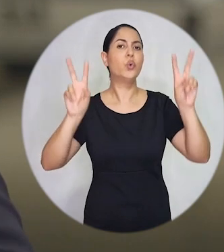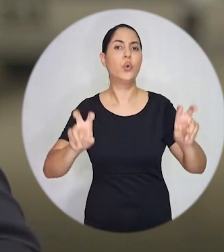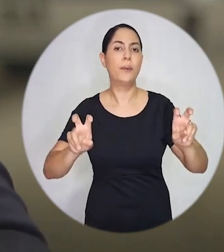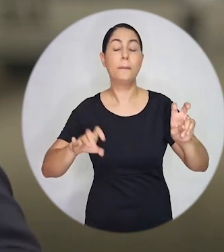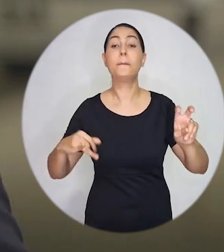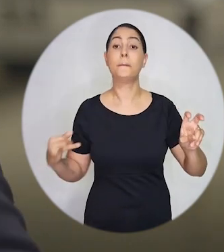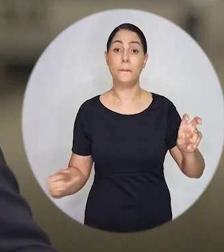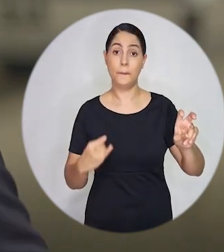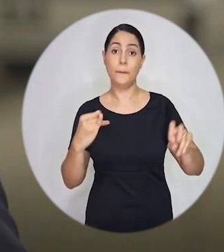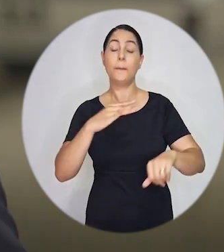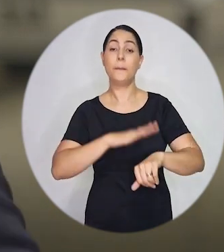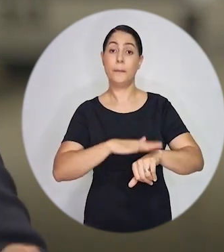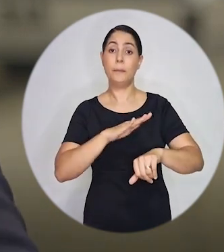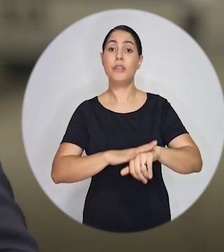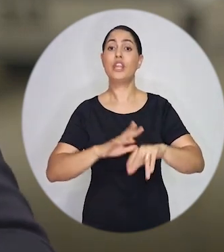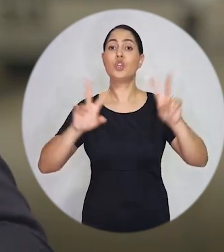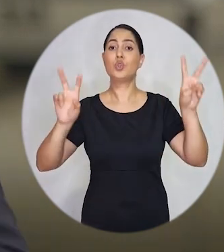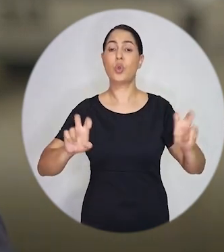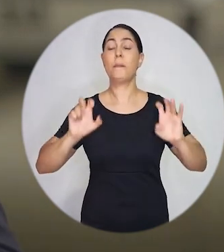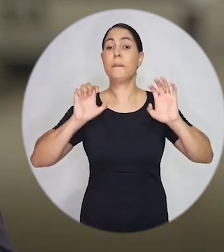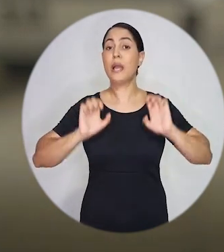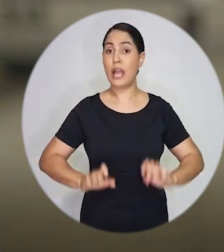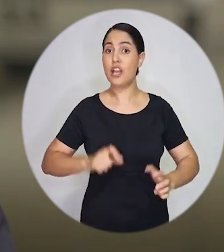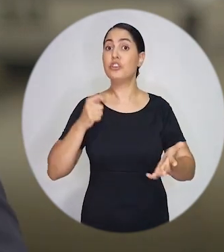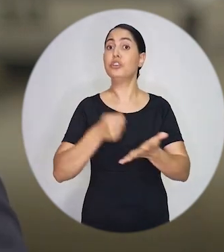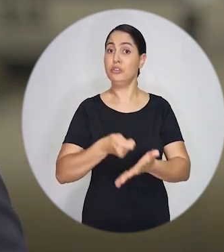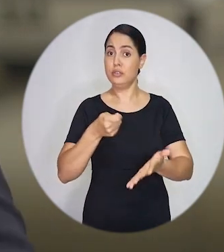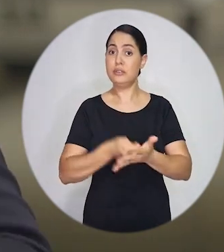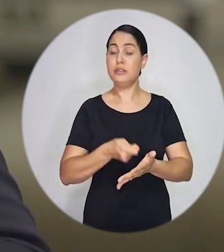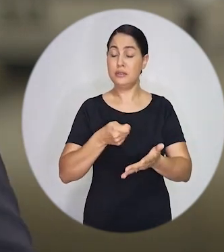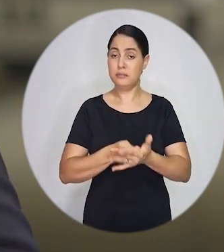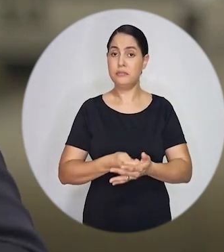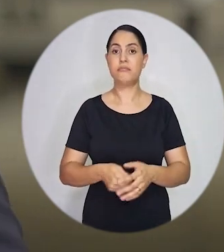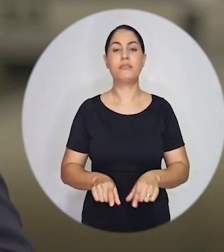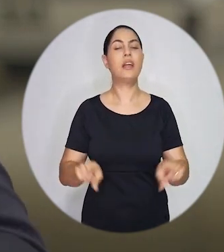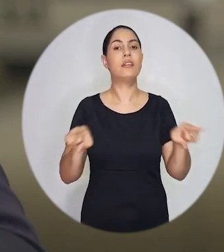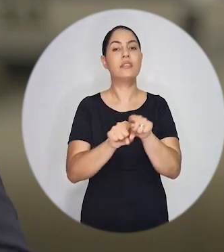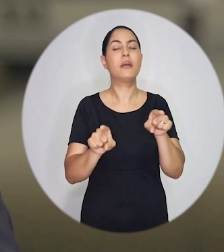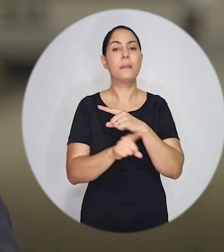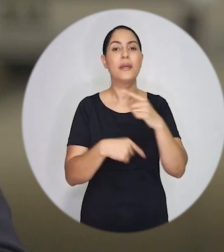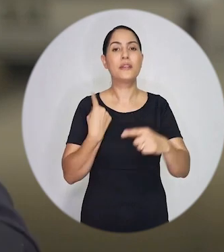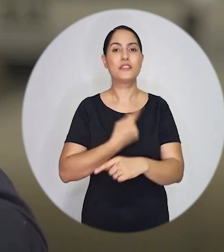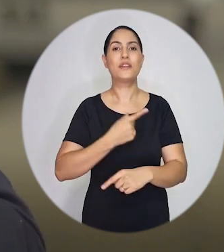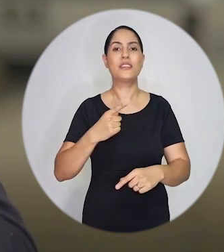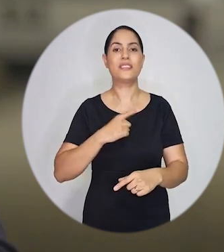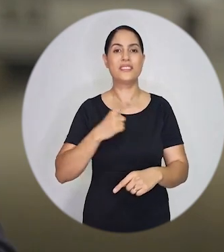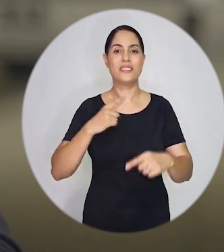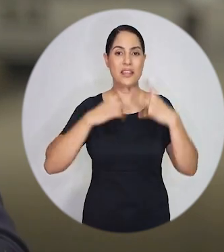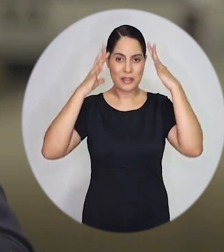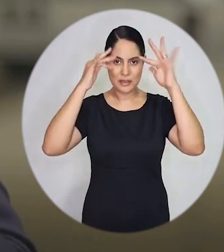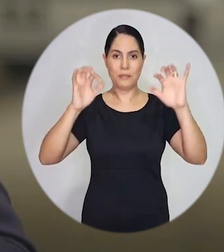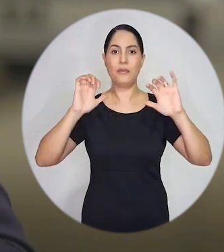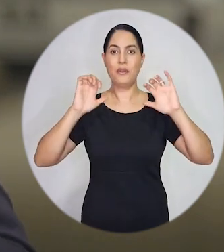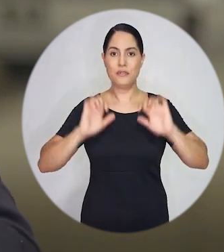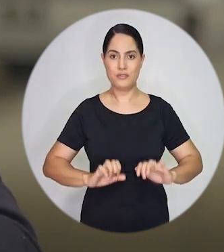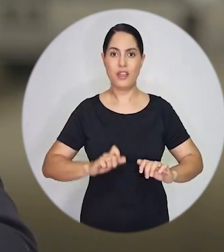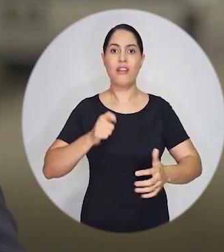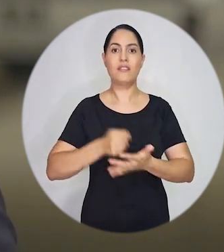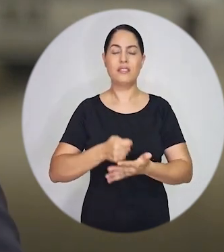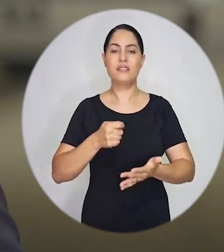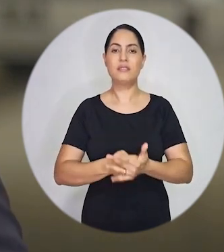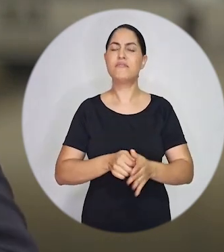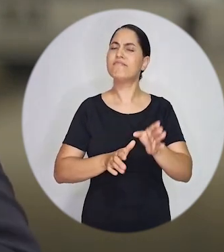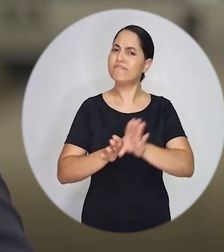as questões mais relevantes em termos de ética e disciplina, nós também temos feito um Tribunal de Ética e Disciplina